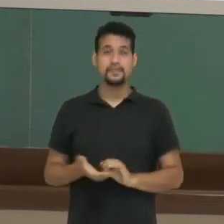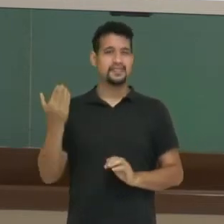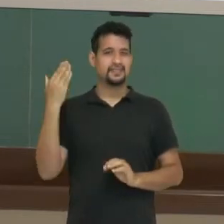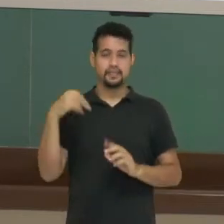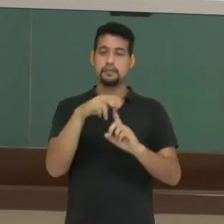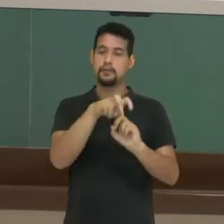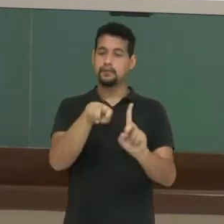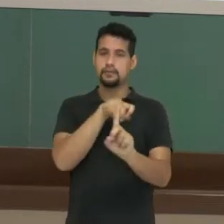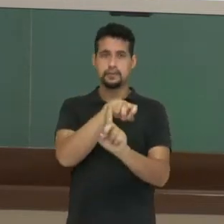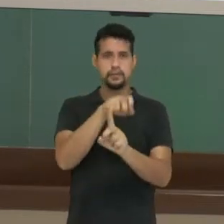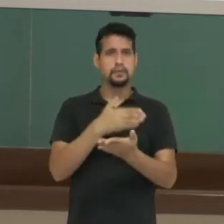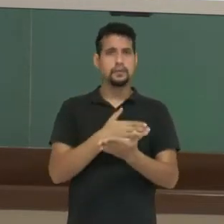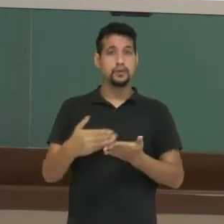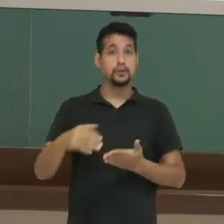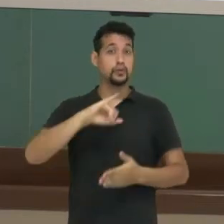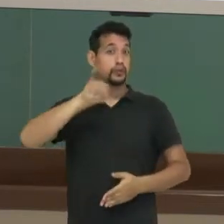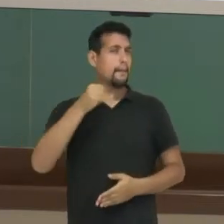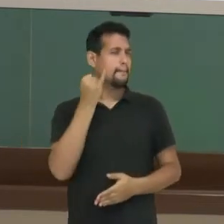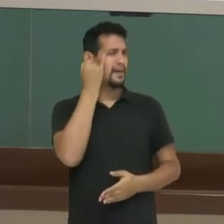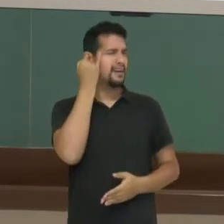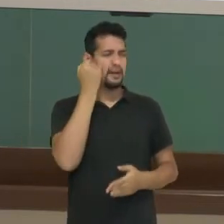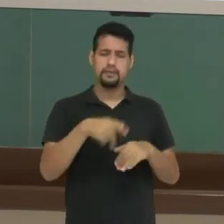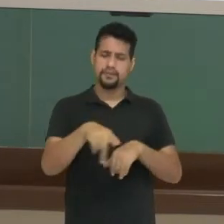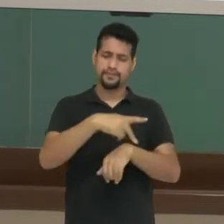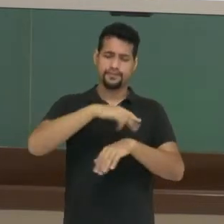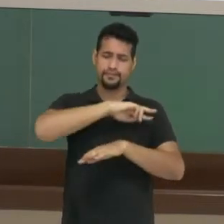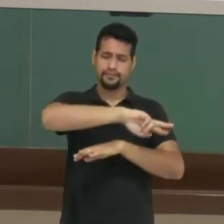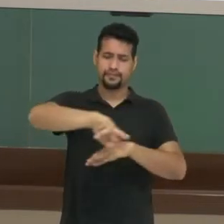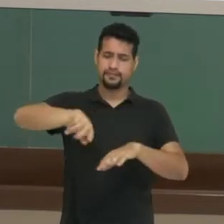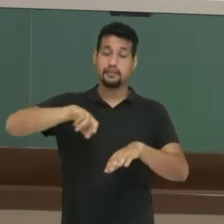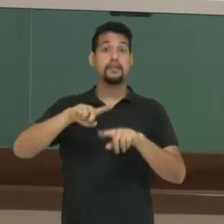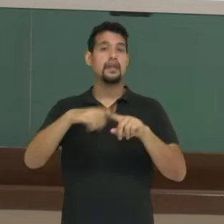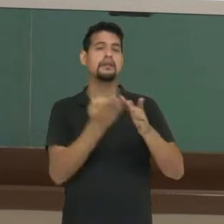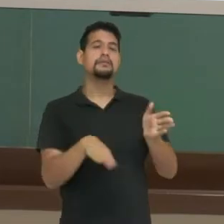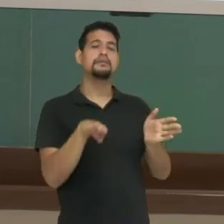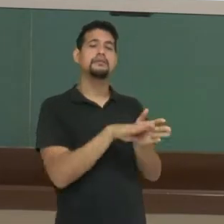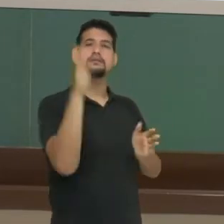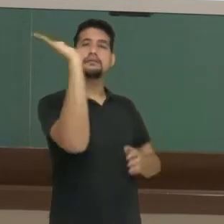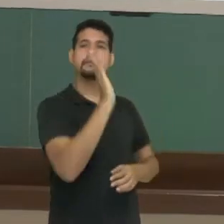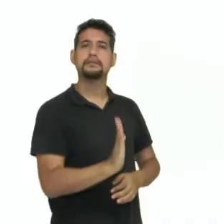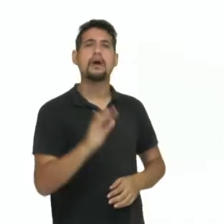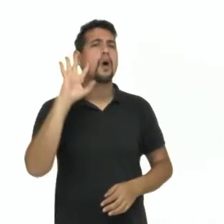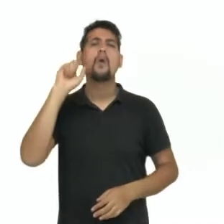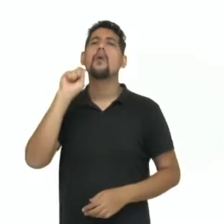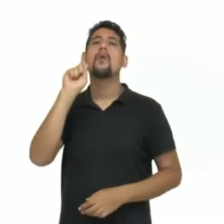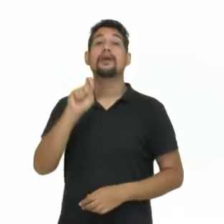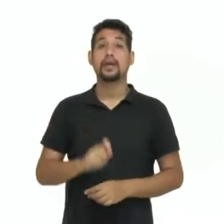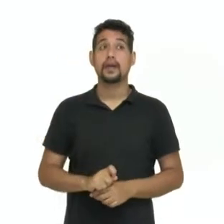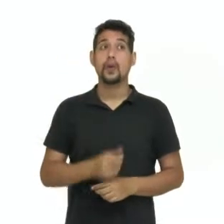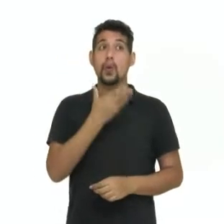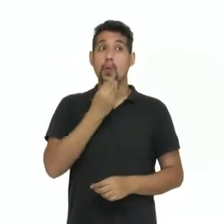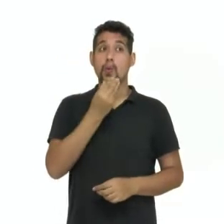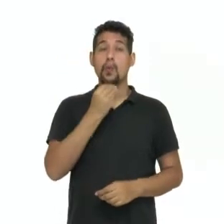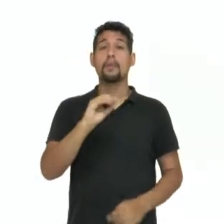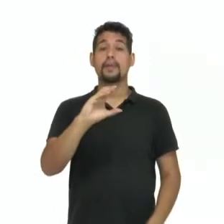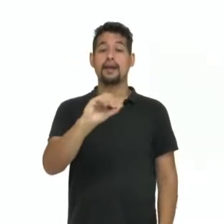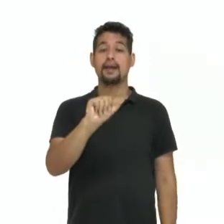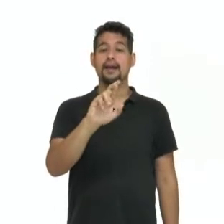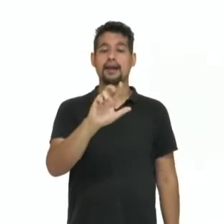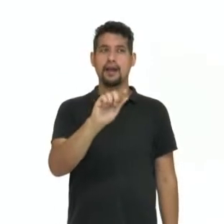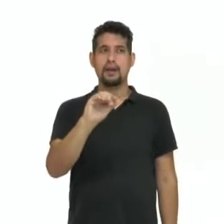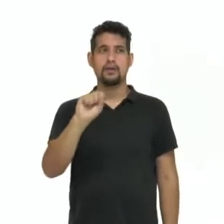do Japão, de outros países, mas quando ele chegou aqui ao Brasil, o que aconteceu? Carlos Gracie passou